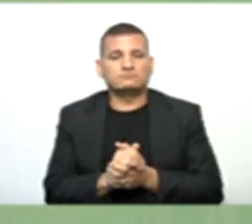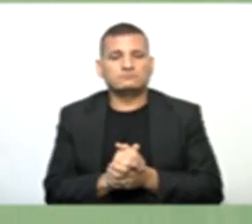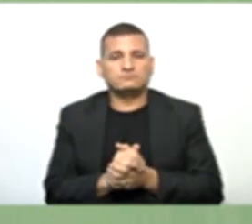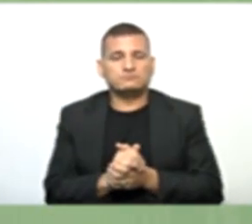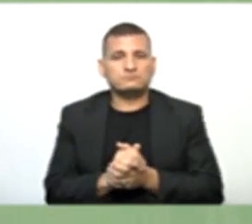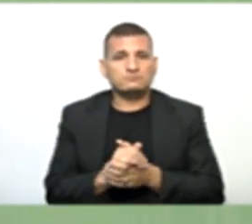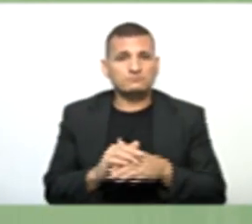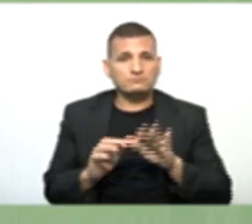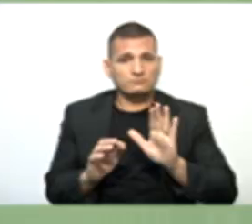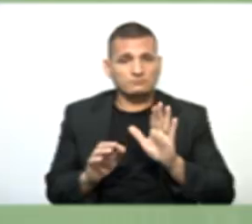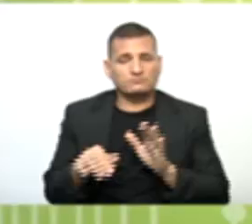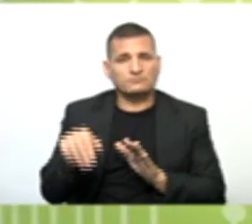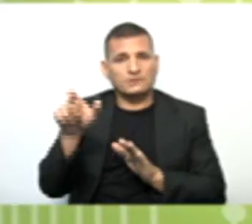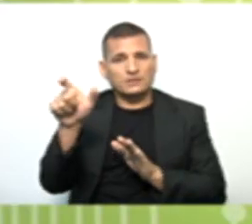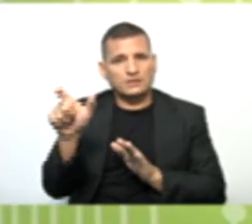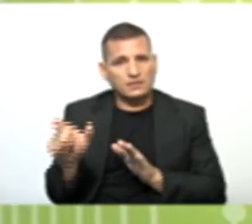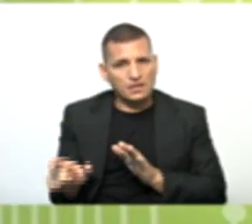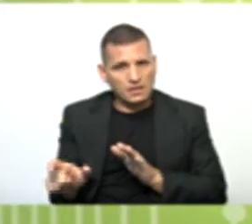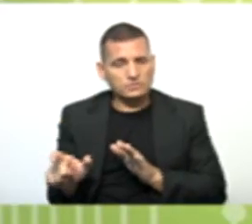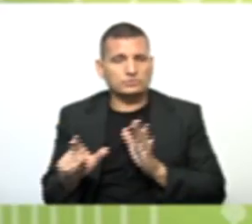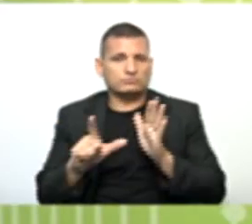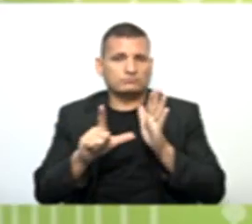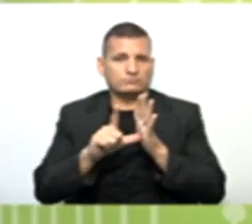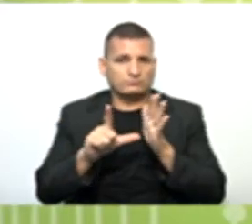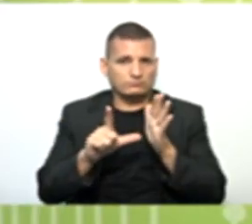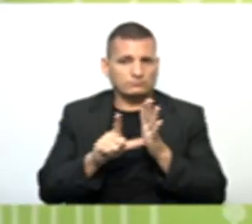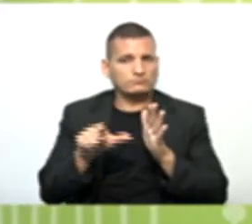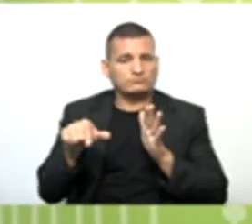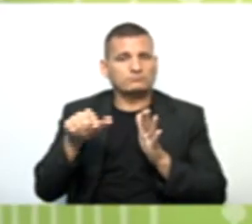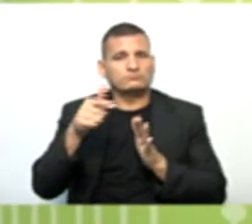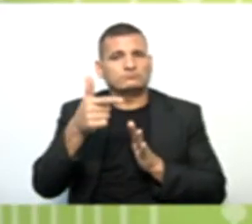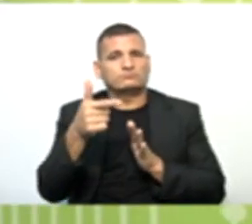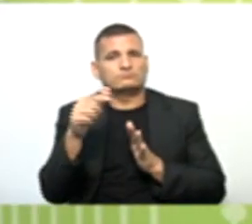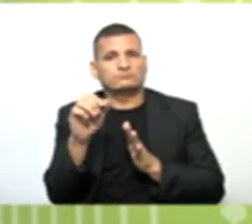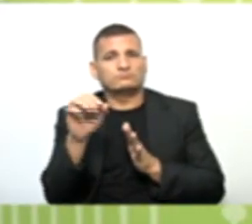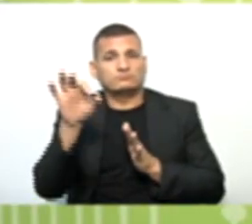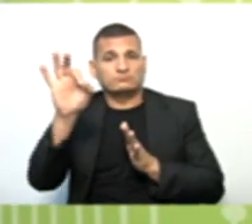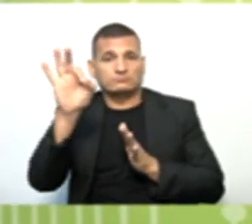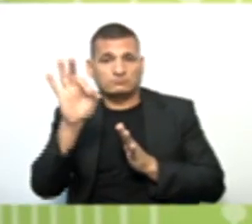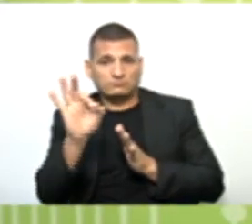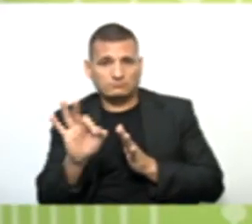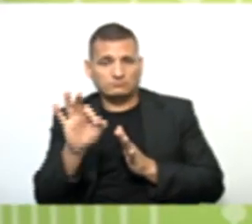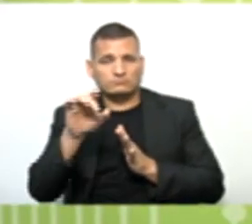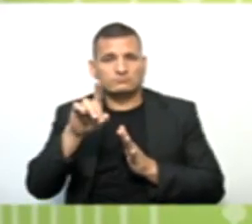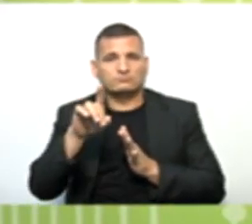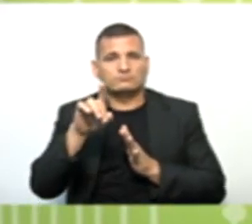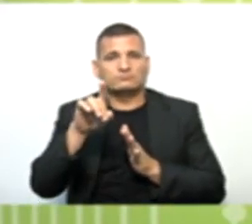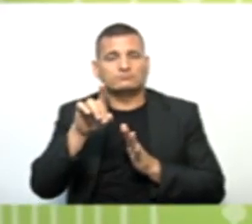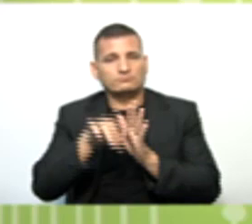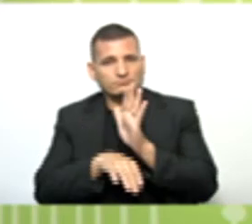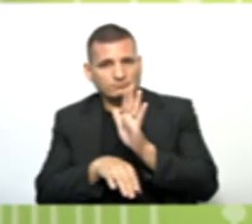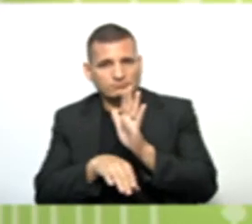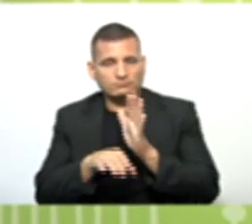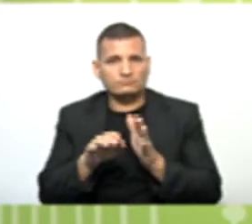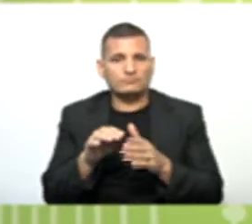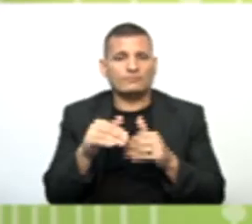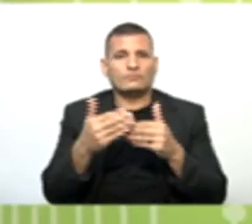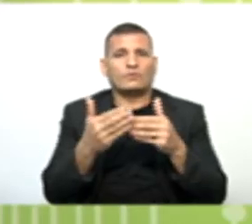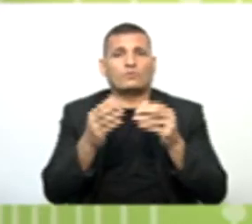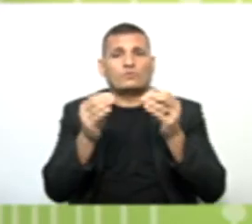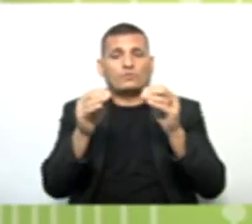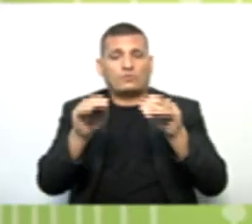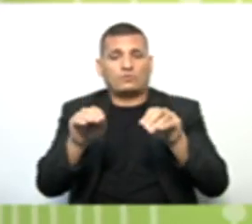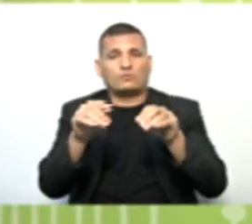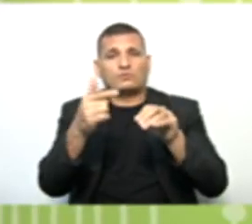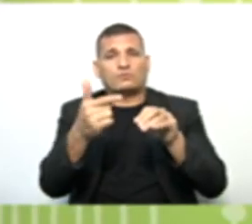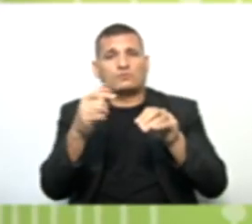os clientes preferenciais da minha loja vão receber 20% de desconto. Então, o comando de colocar